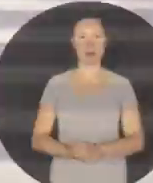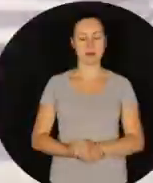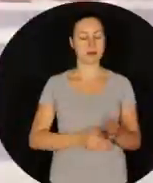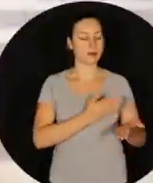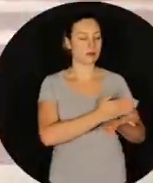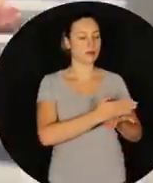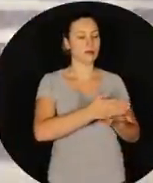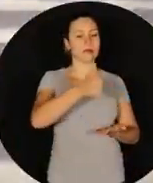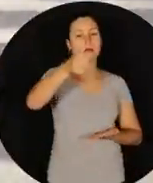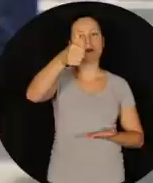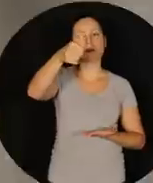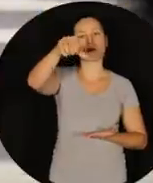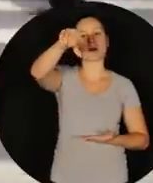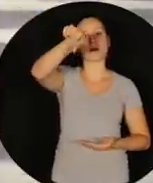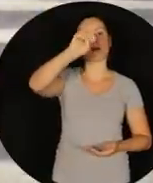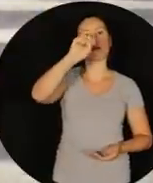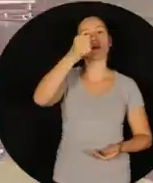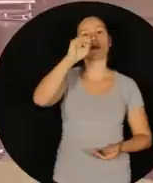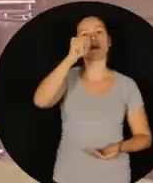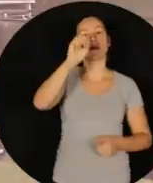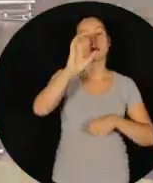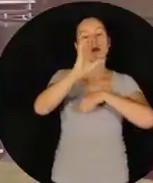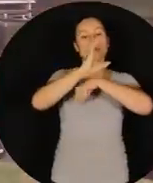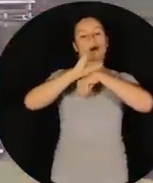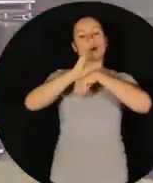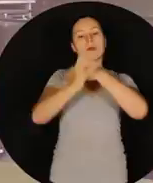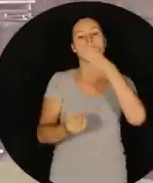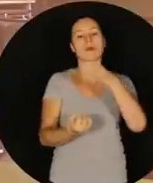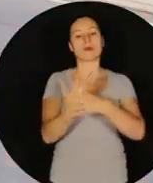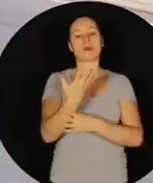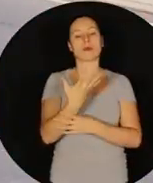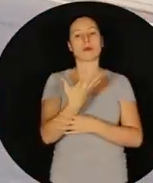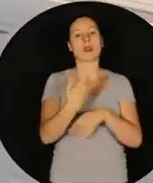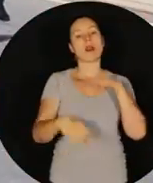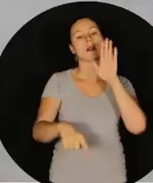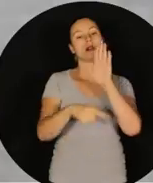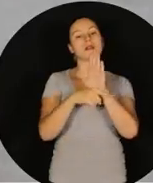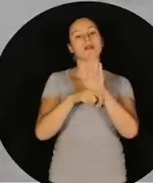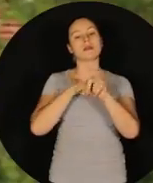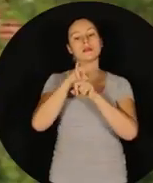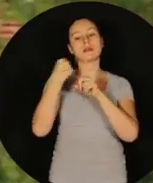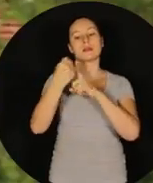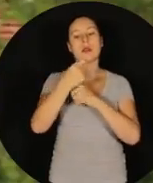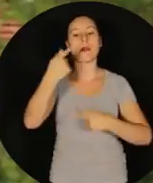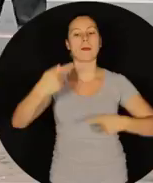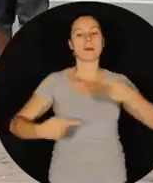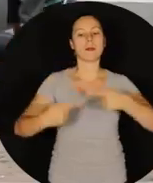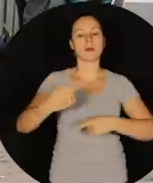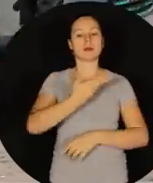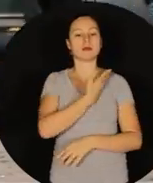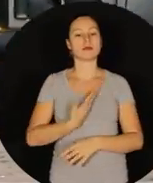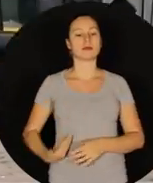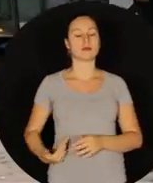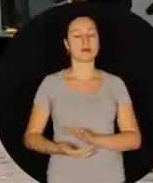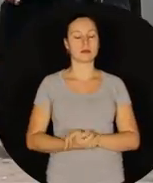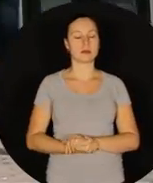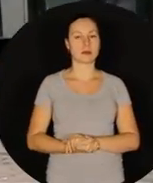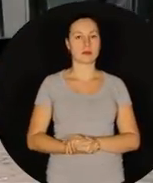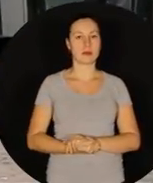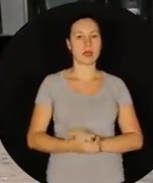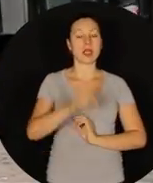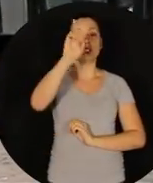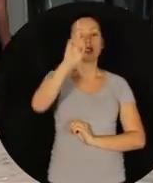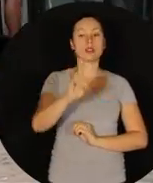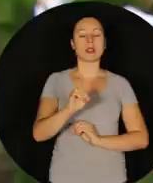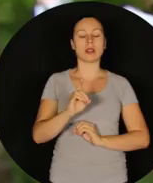Desde 1988, com a Constituição Federal, a assistência social é reconhecida como política pública. É